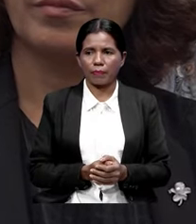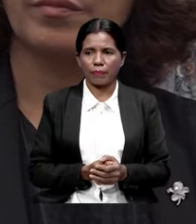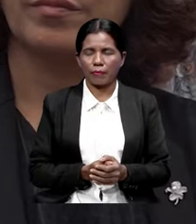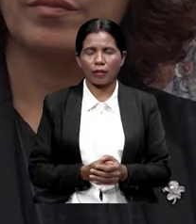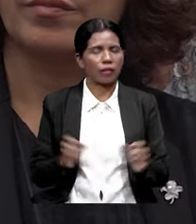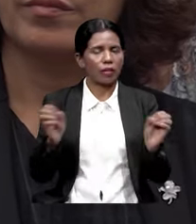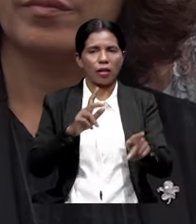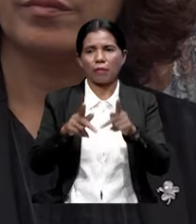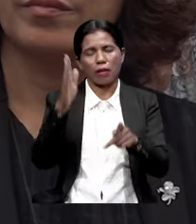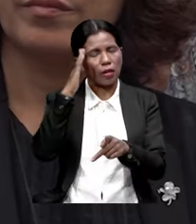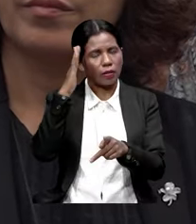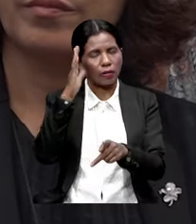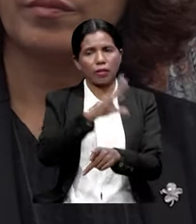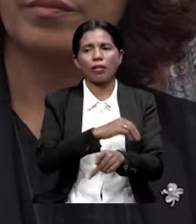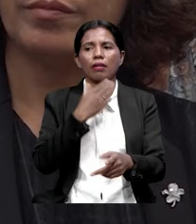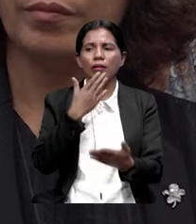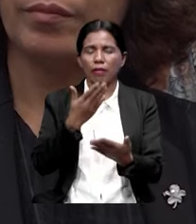lá é mais não entende cuidados paliativos, né?